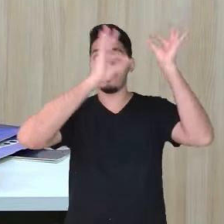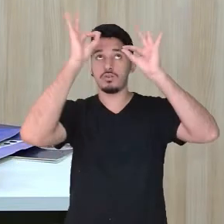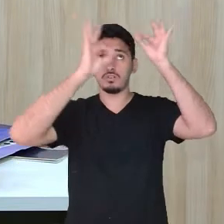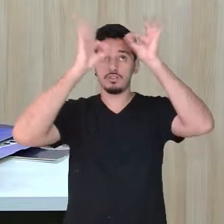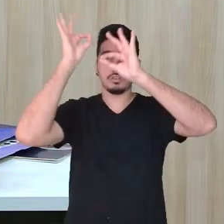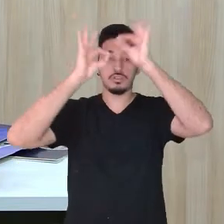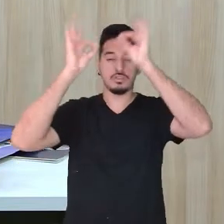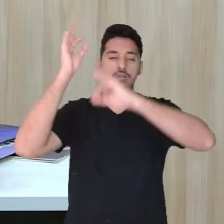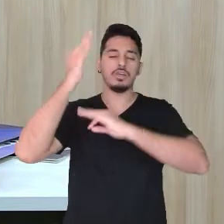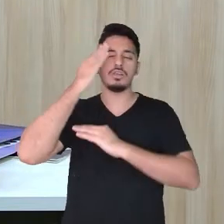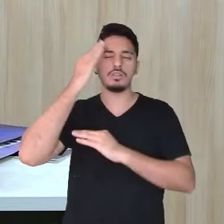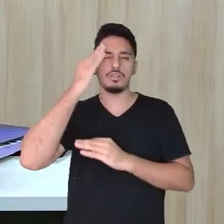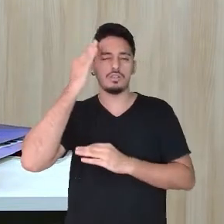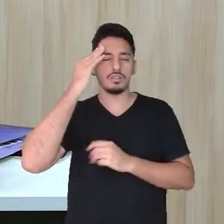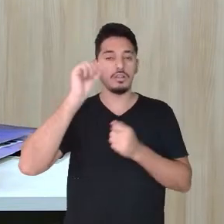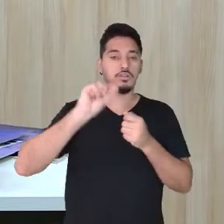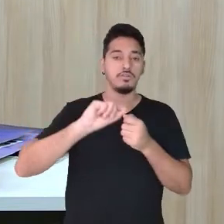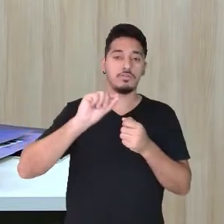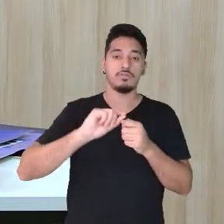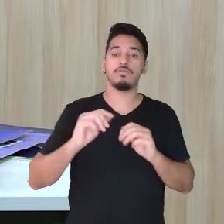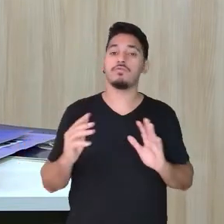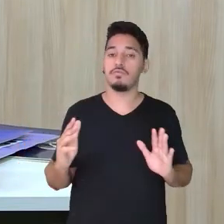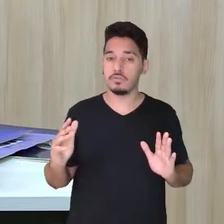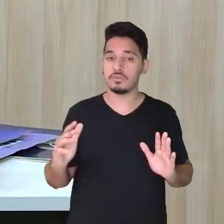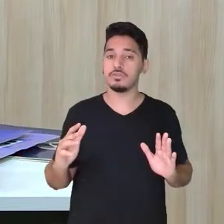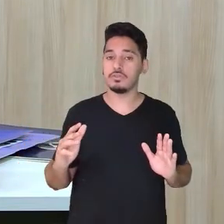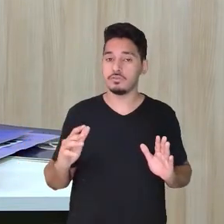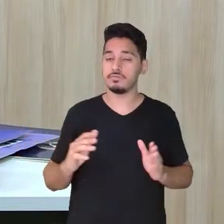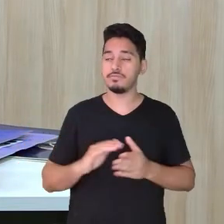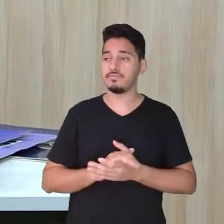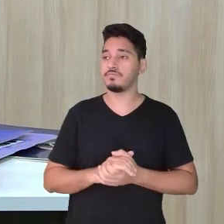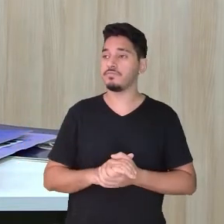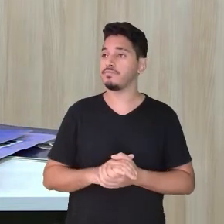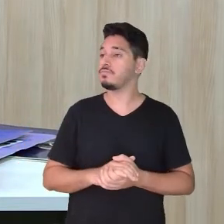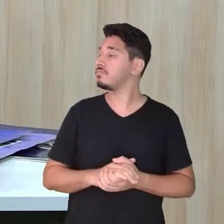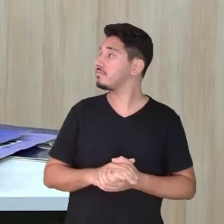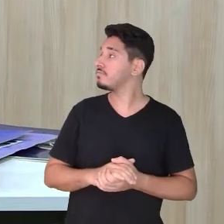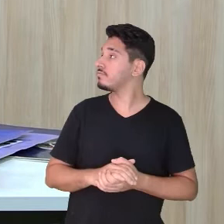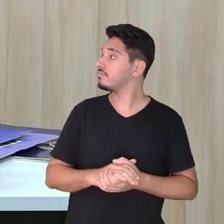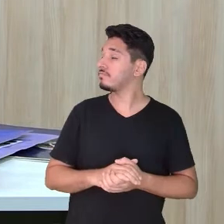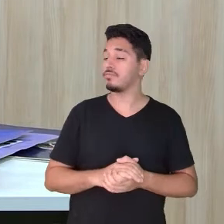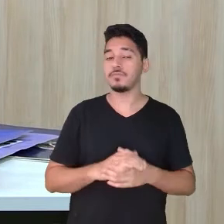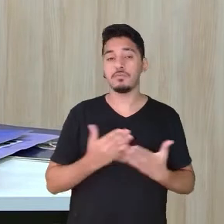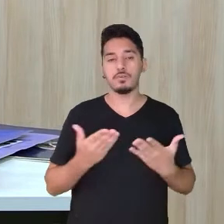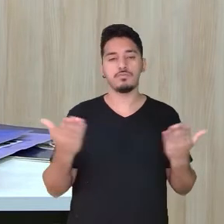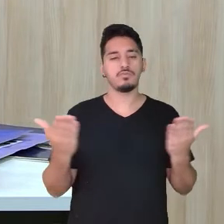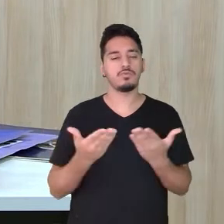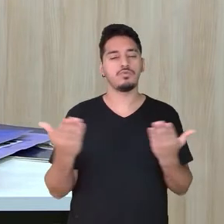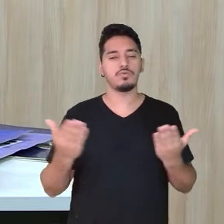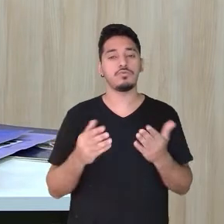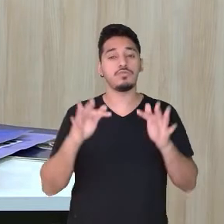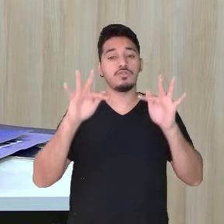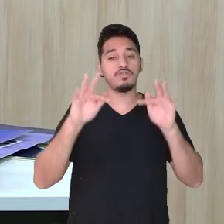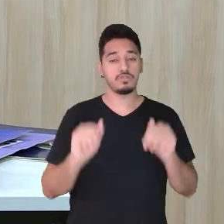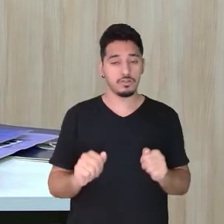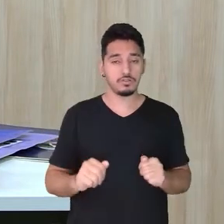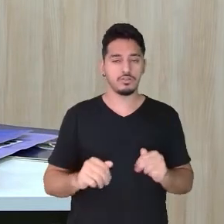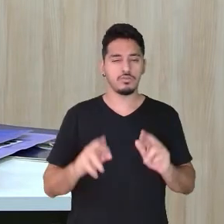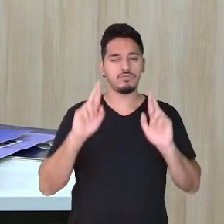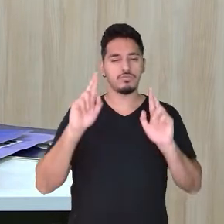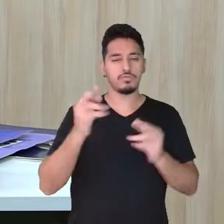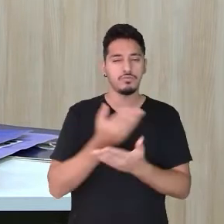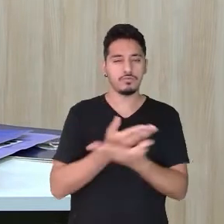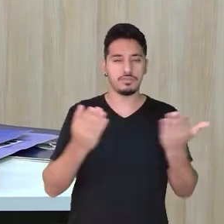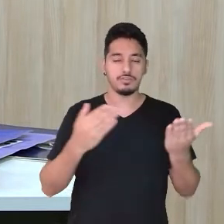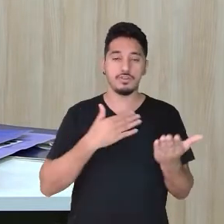seu pensamento, realizar a ação da atividade. Bom, por hoje nós vamos ficando por aqui. Eu espero que